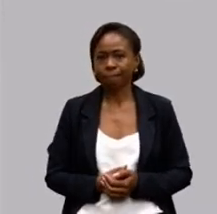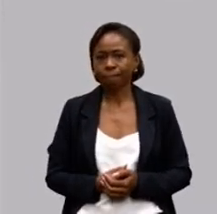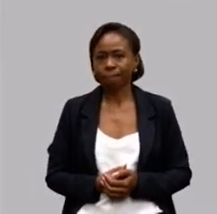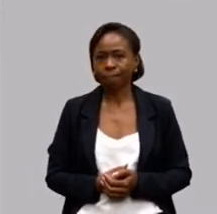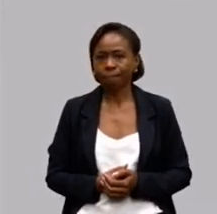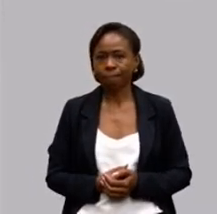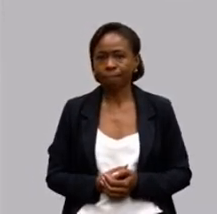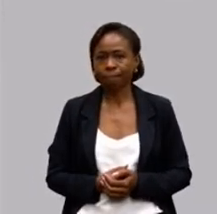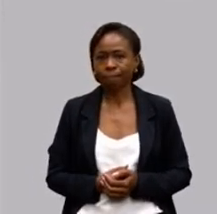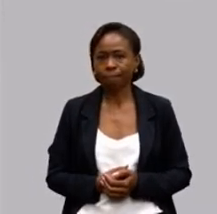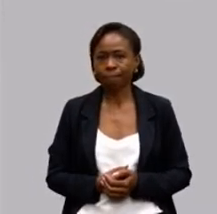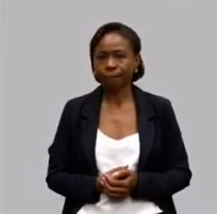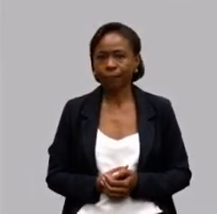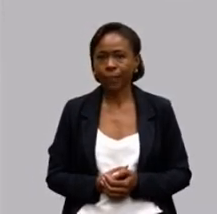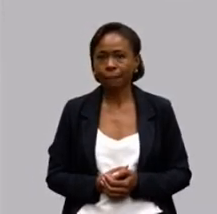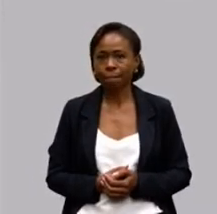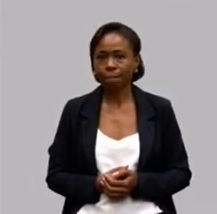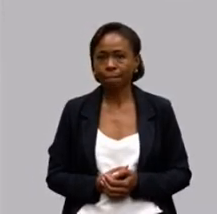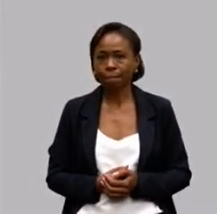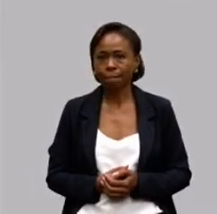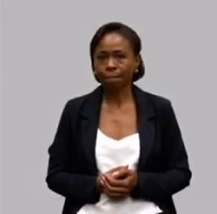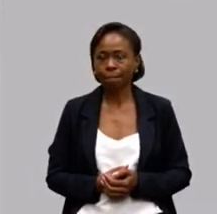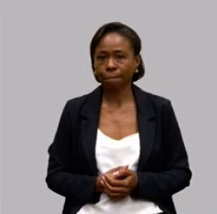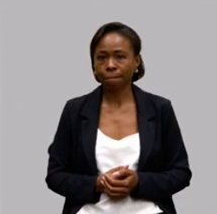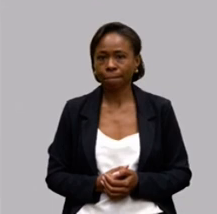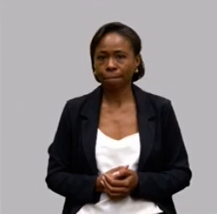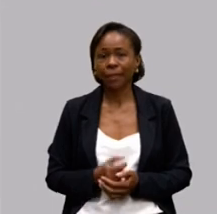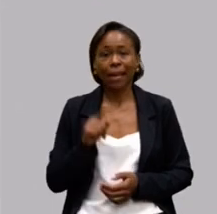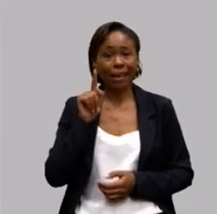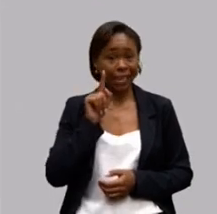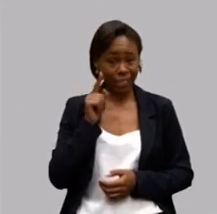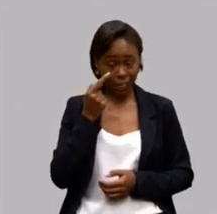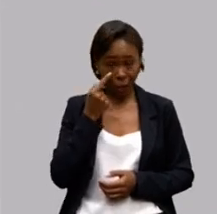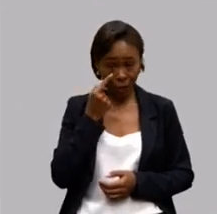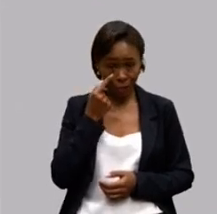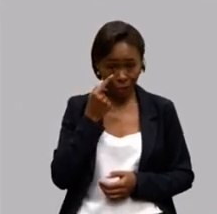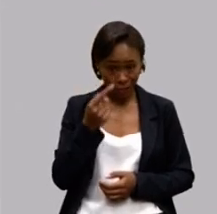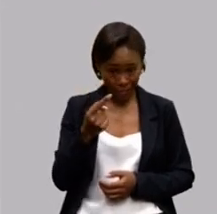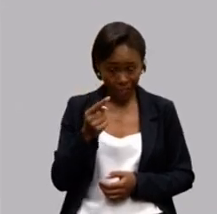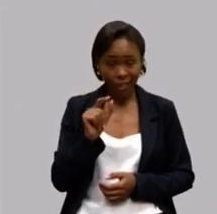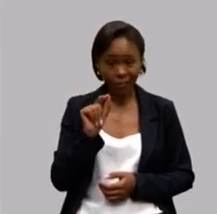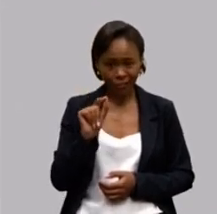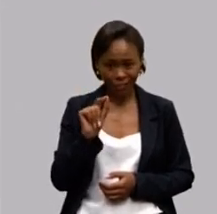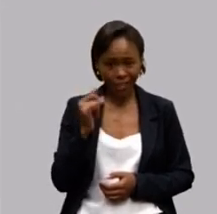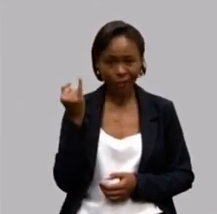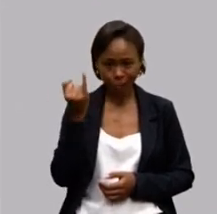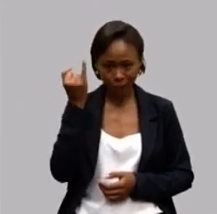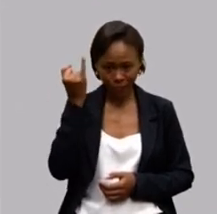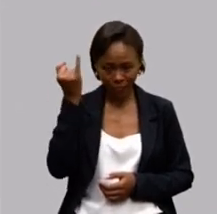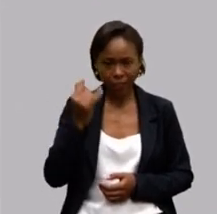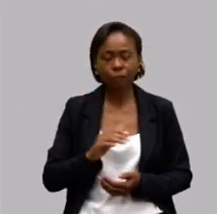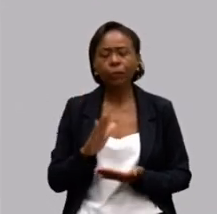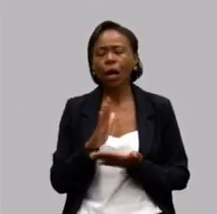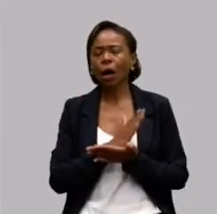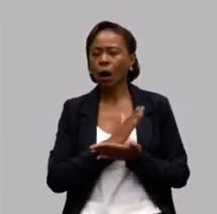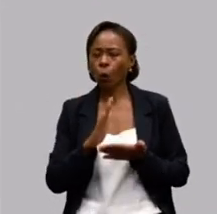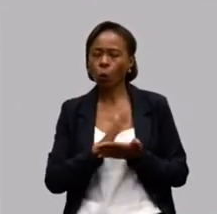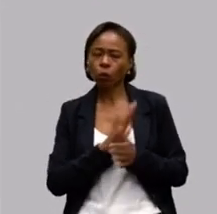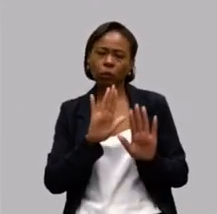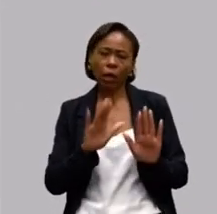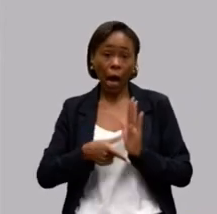Aqui, deputado, é essencial a gente identificar uma coisa, que alguns nos acusavam logo que nós começamos